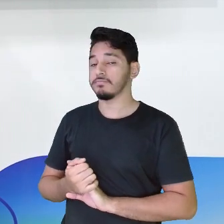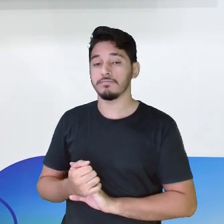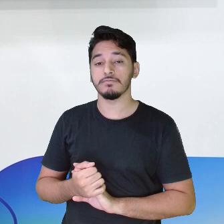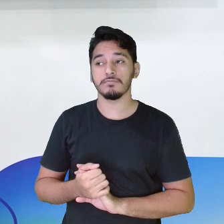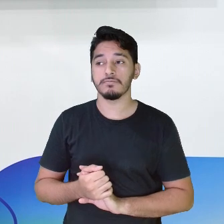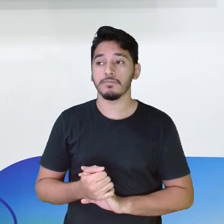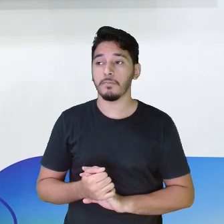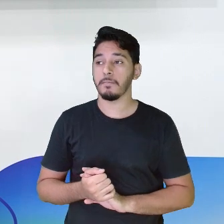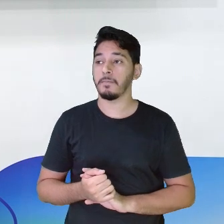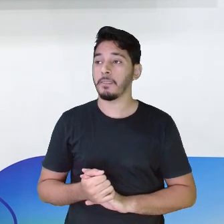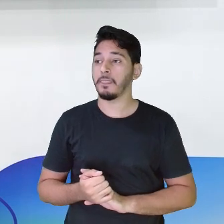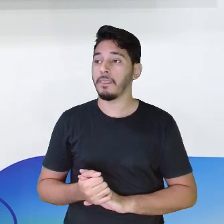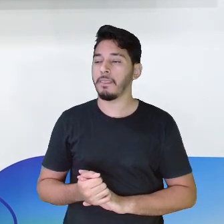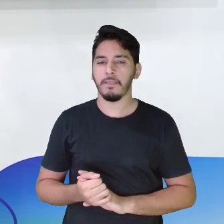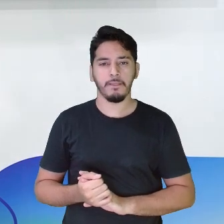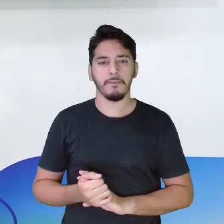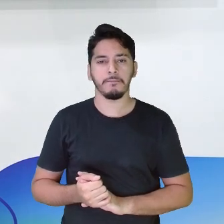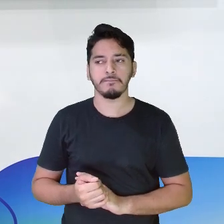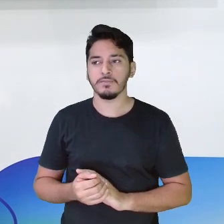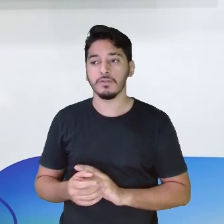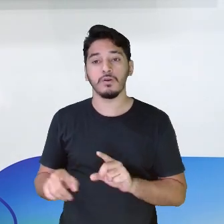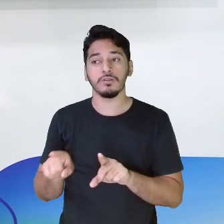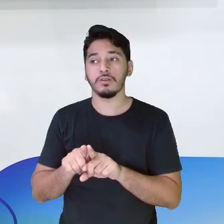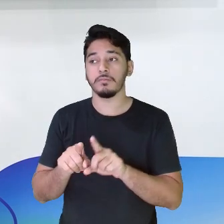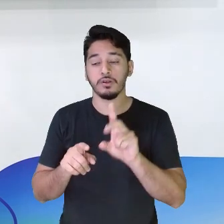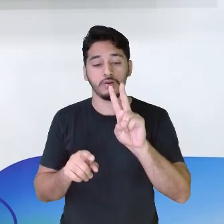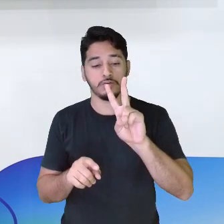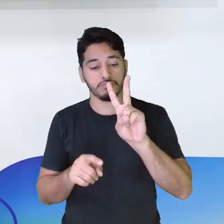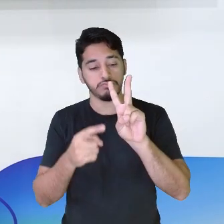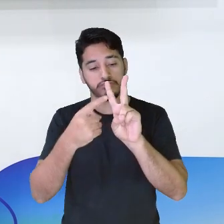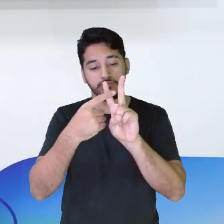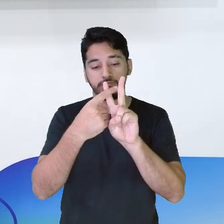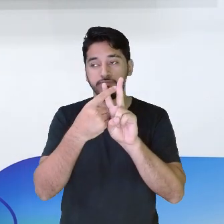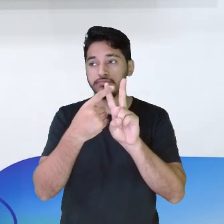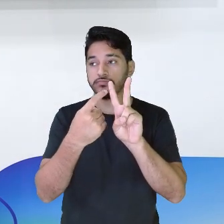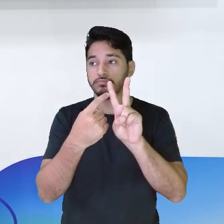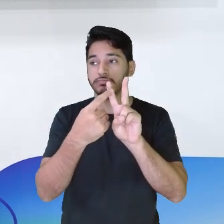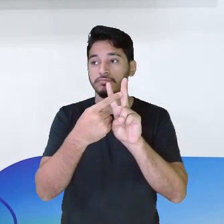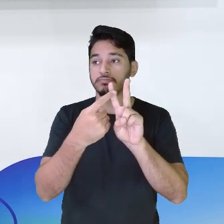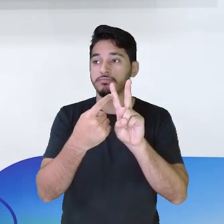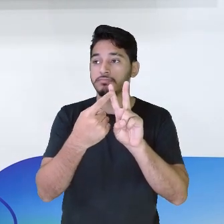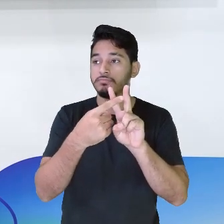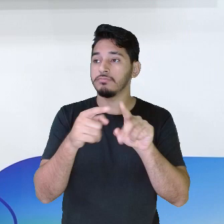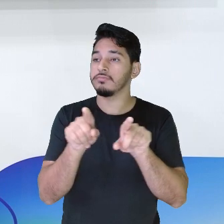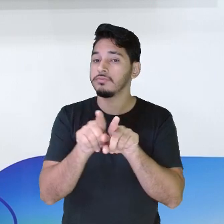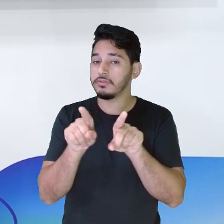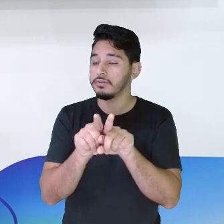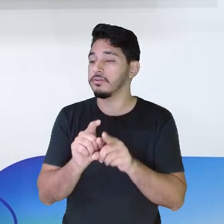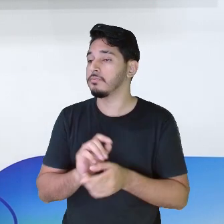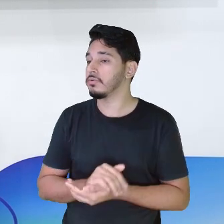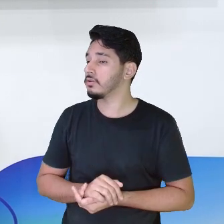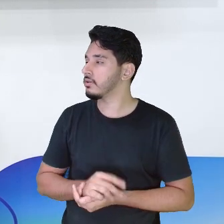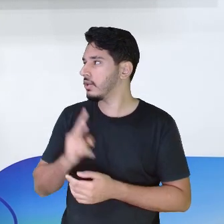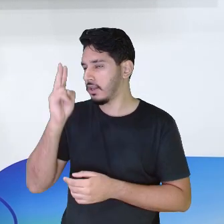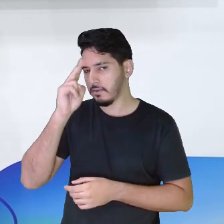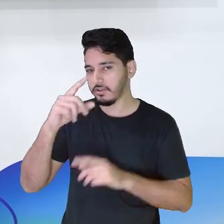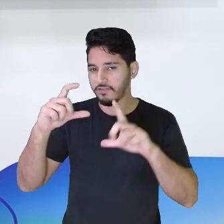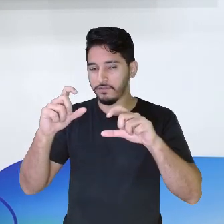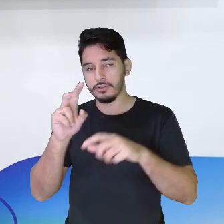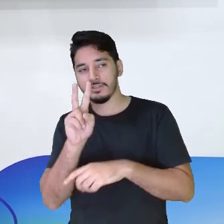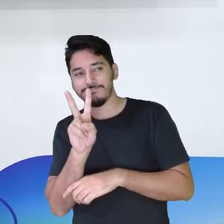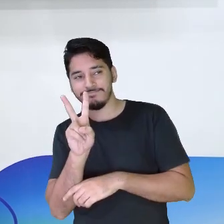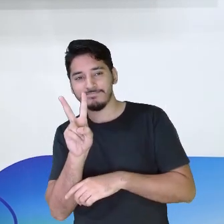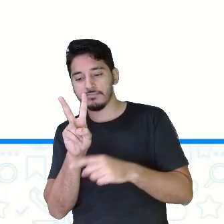agudo. Ah, quando a gente faz assim, ó. Lembra? Olha a foto. Ângulo